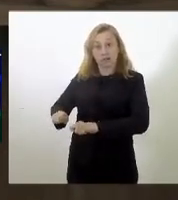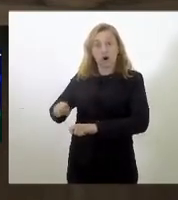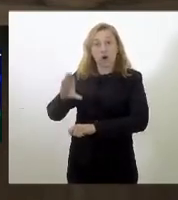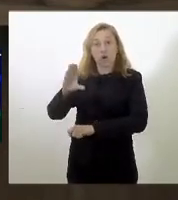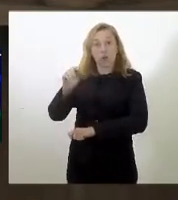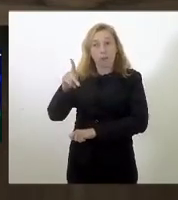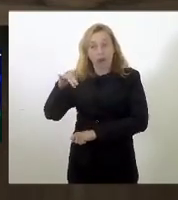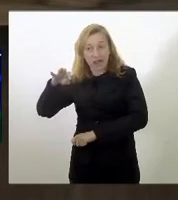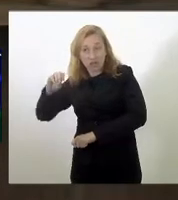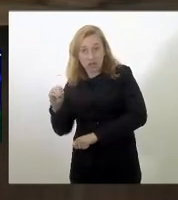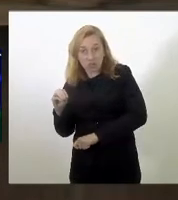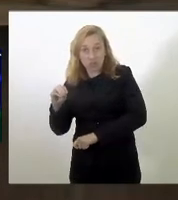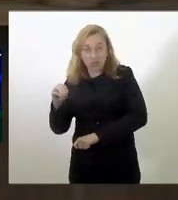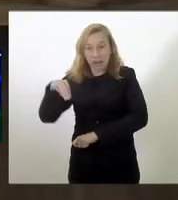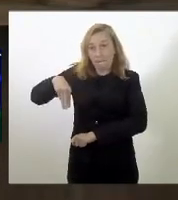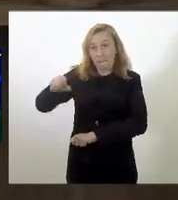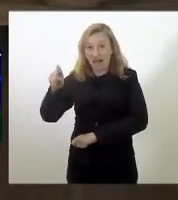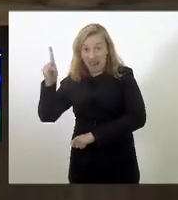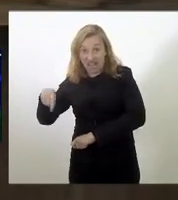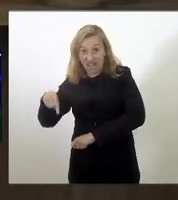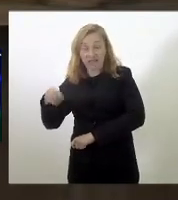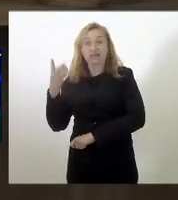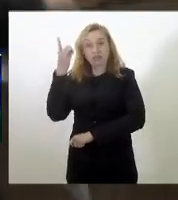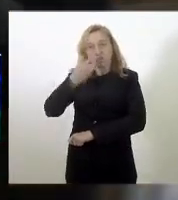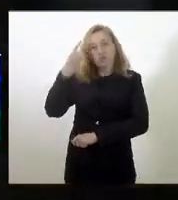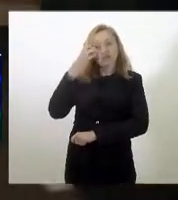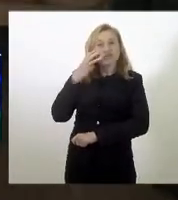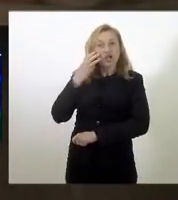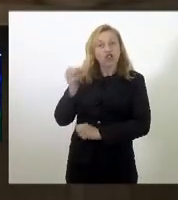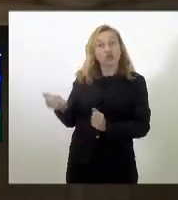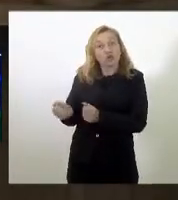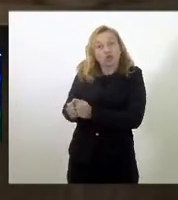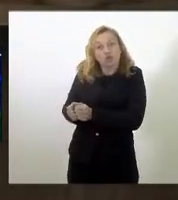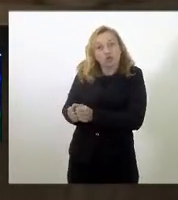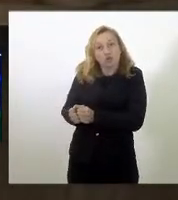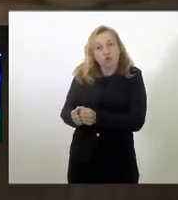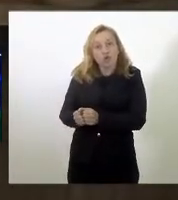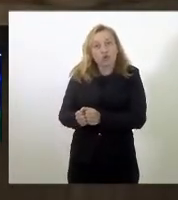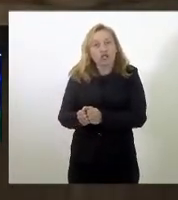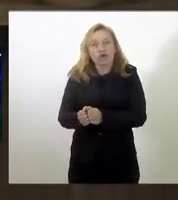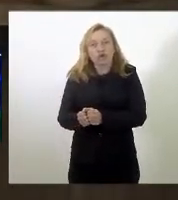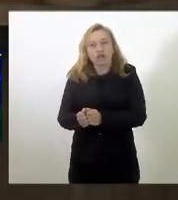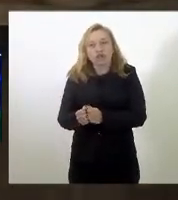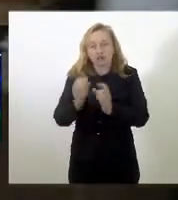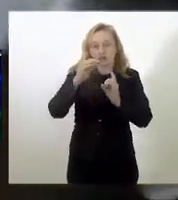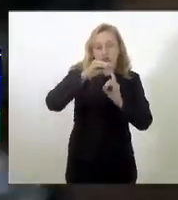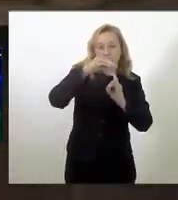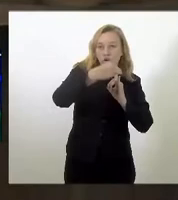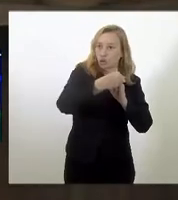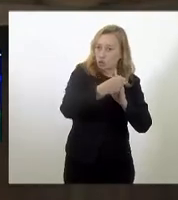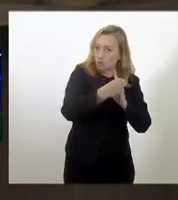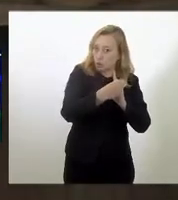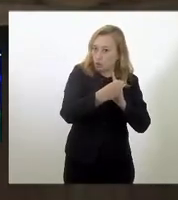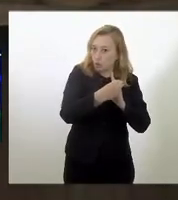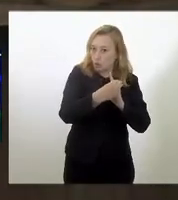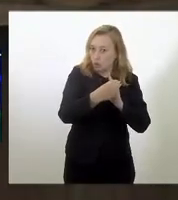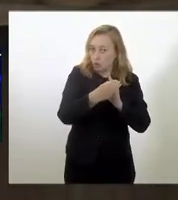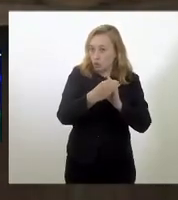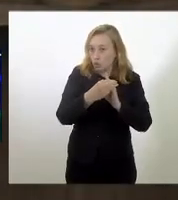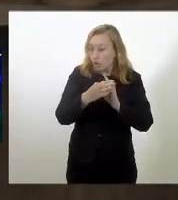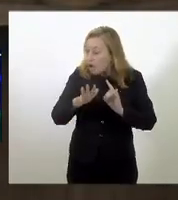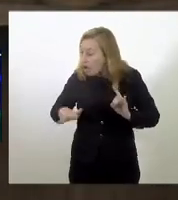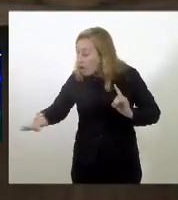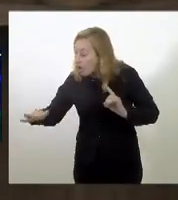Maré, deputado Valdec Carneiro. Junto com a Fiocruz, a Redes da Maré e